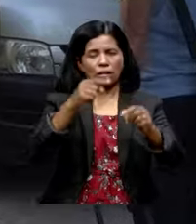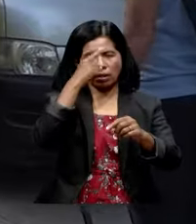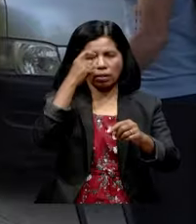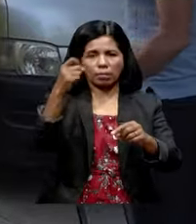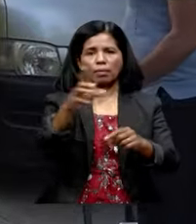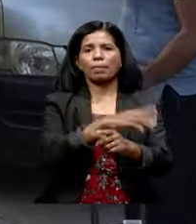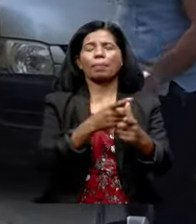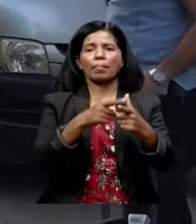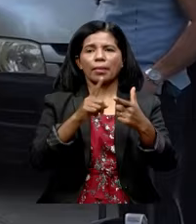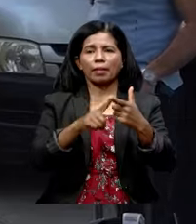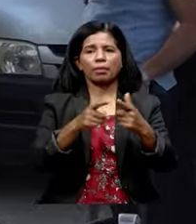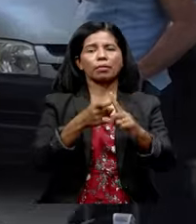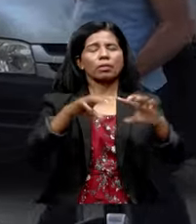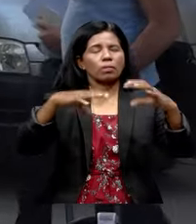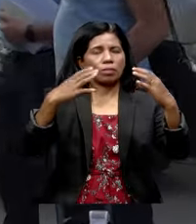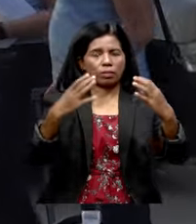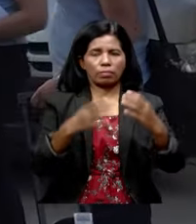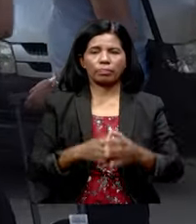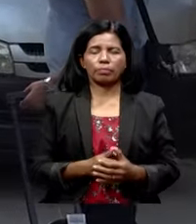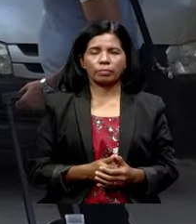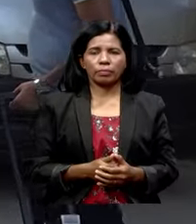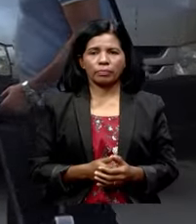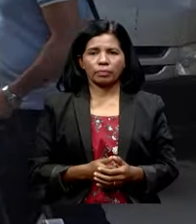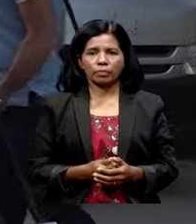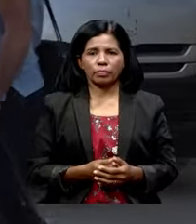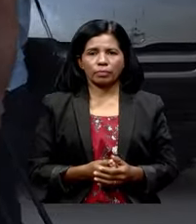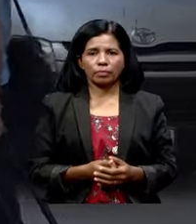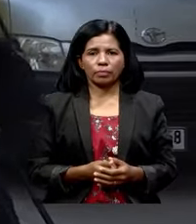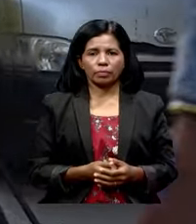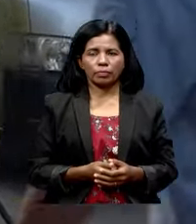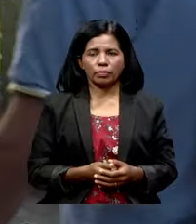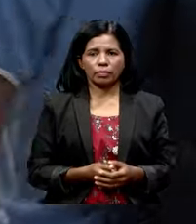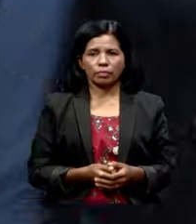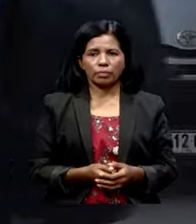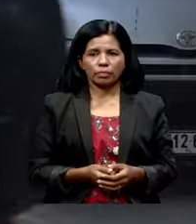também lá retang autorização com si comissão organizadora. João Carlos Bemides Menes, Ziemen.